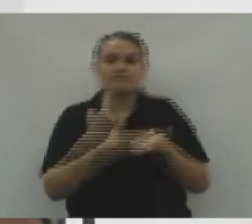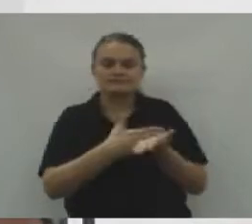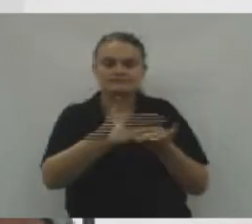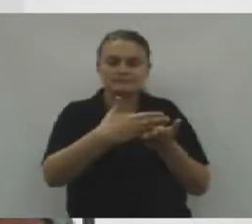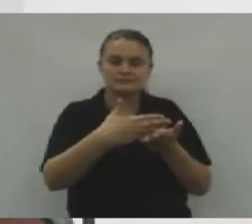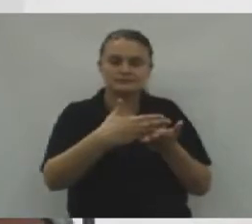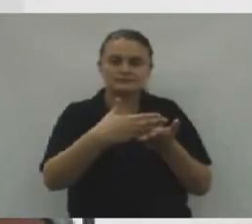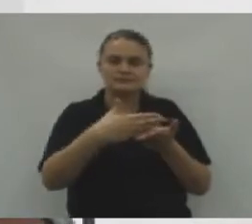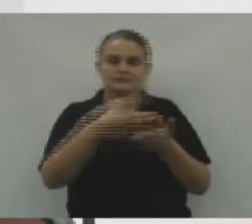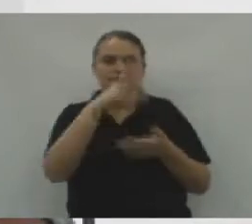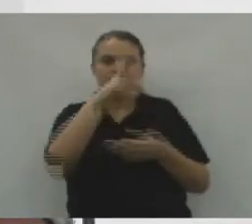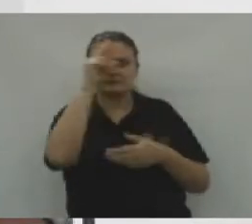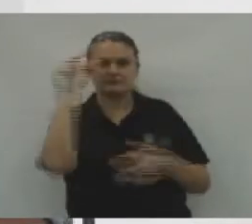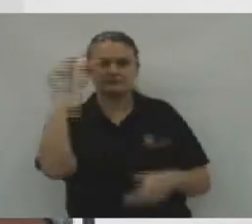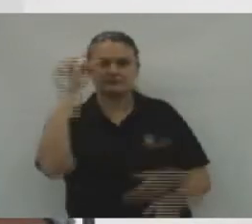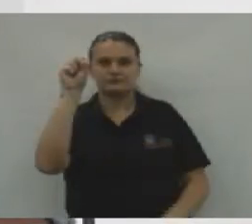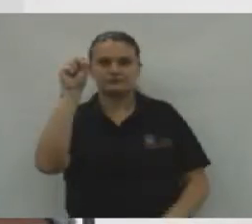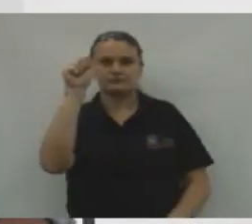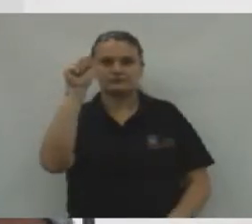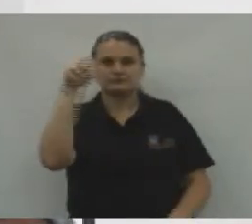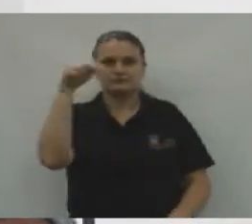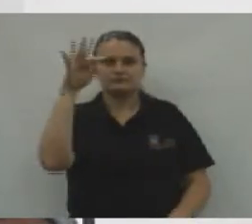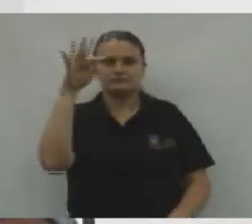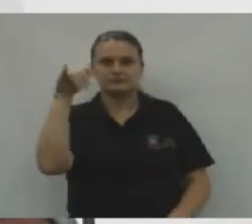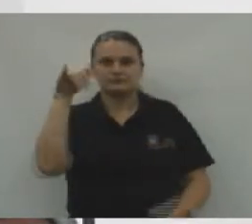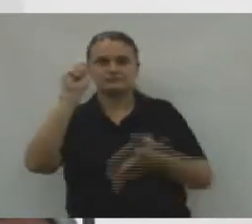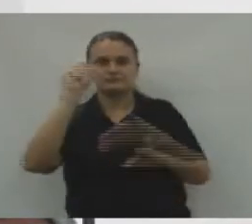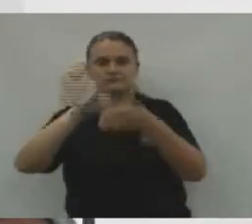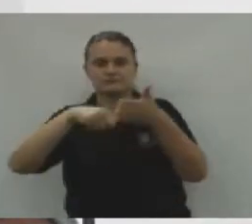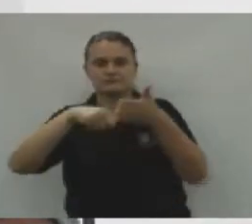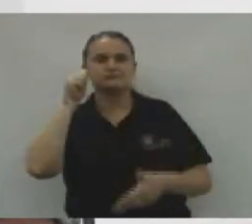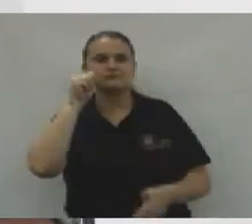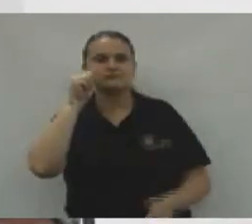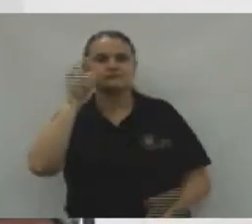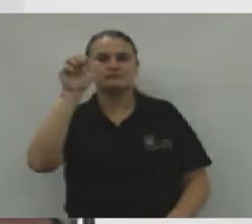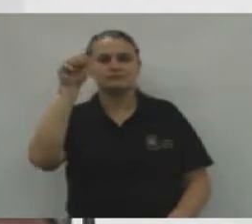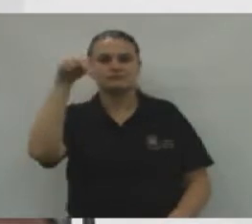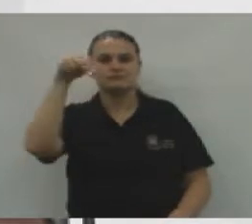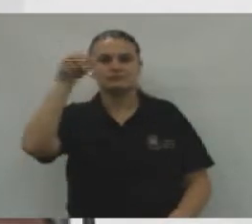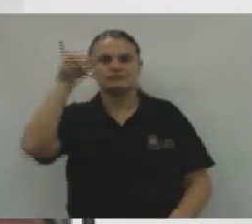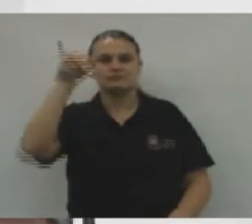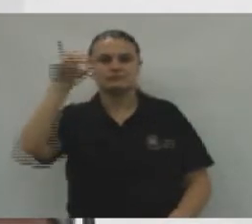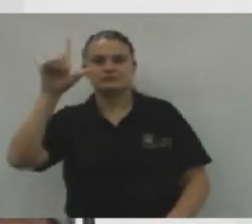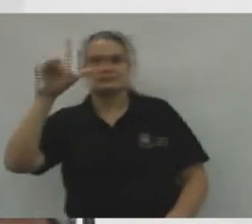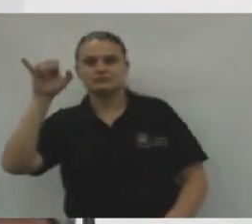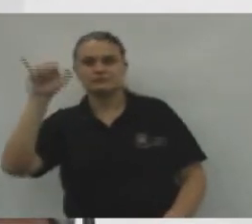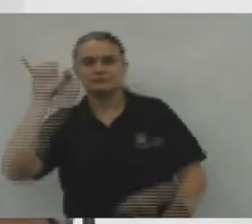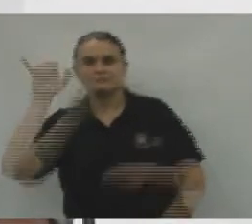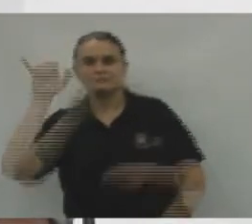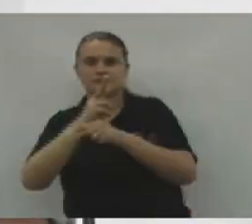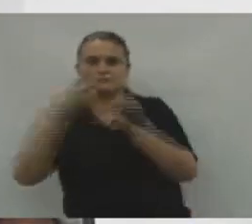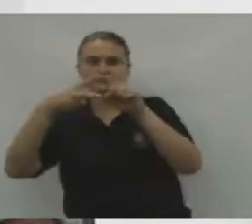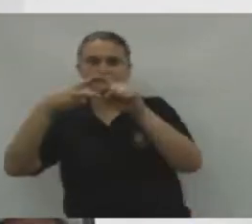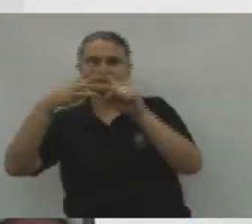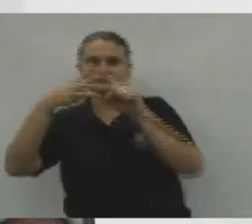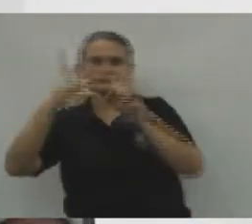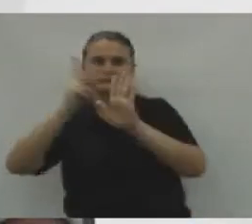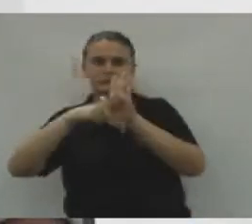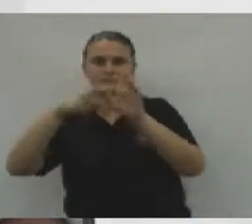Santinha, aí a gente contratou a Nileia, que é a engenheira agrônoma da secretaria, para cuidar de dois projetos, que é o projeto HF e o